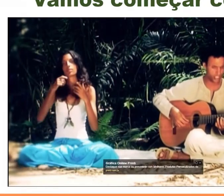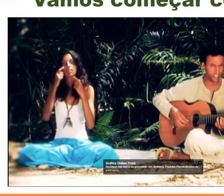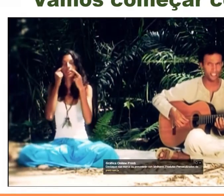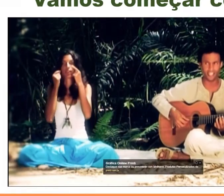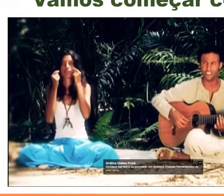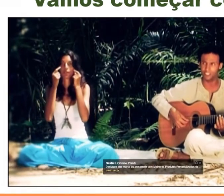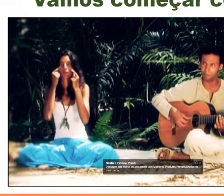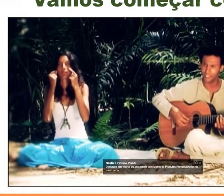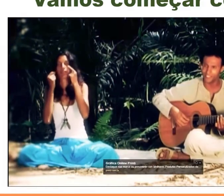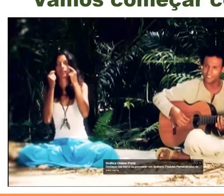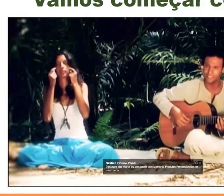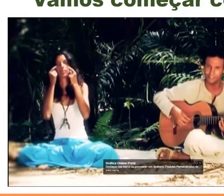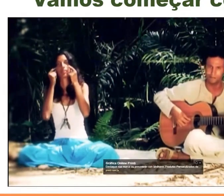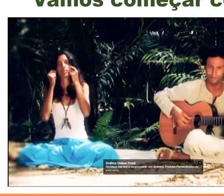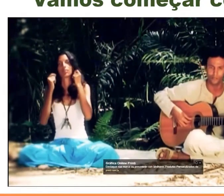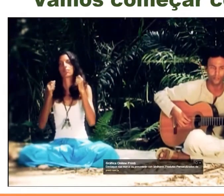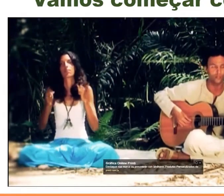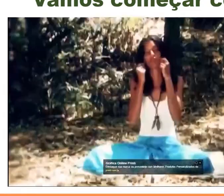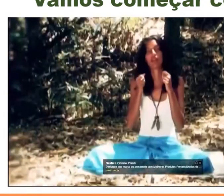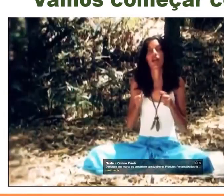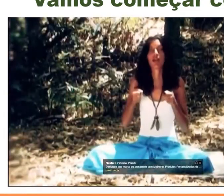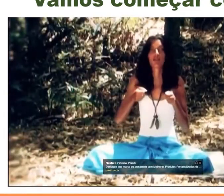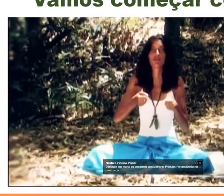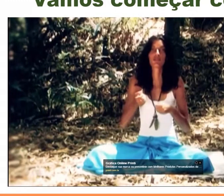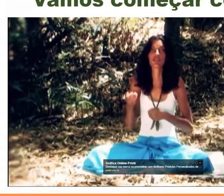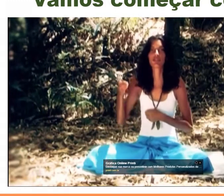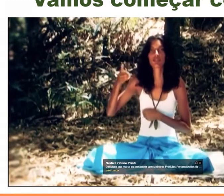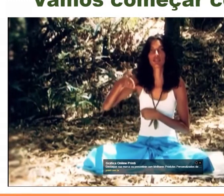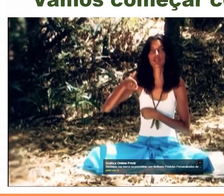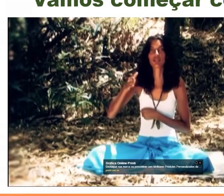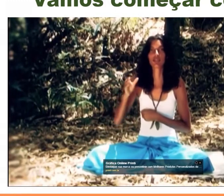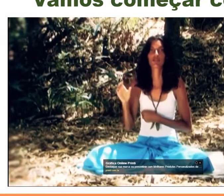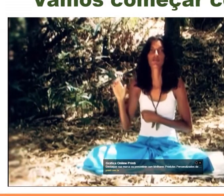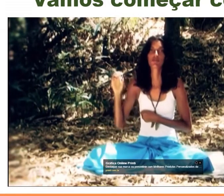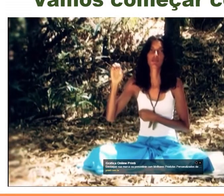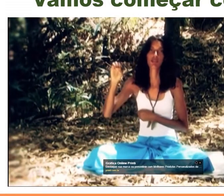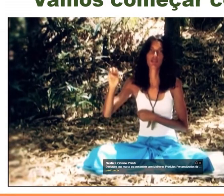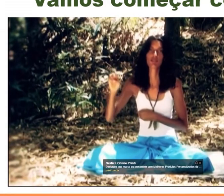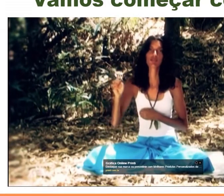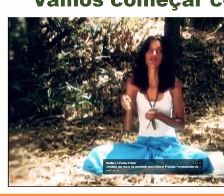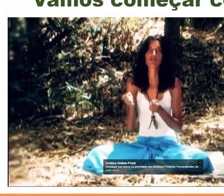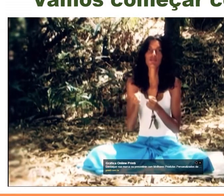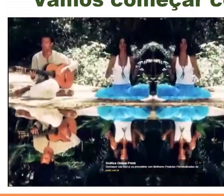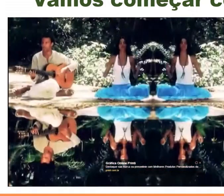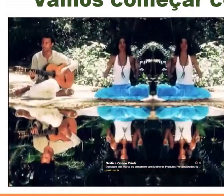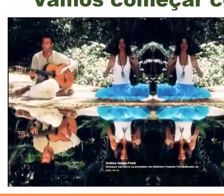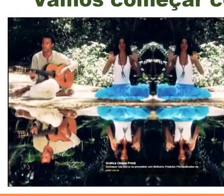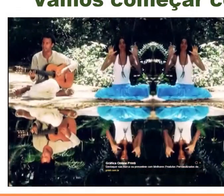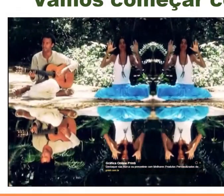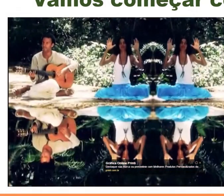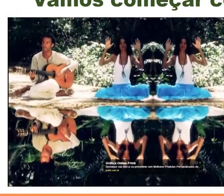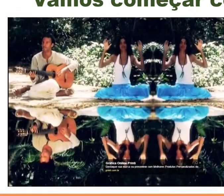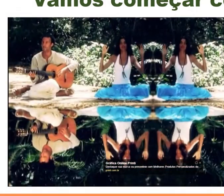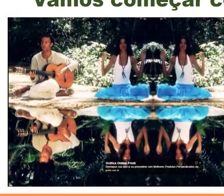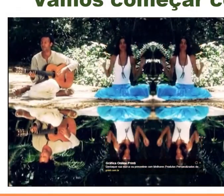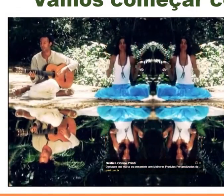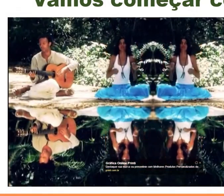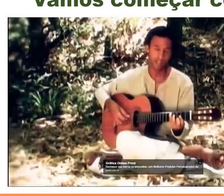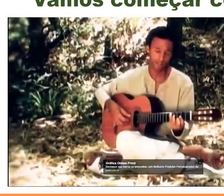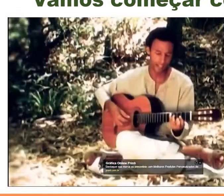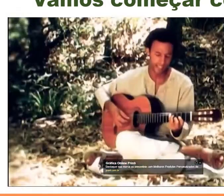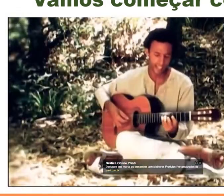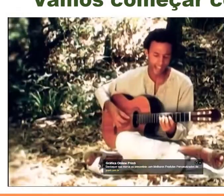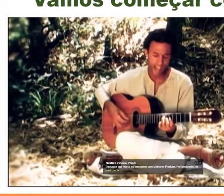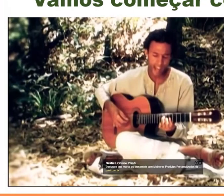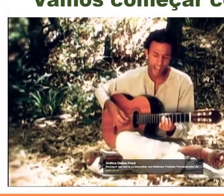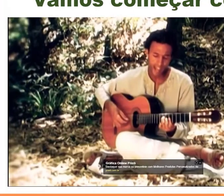gotinha de pranto A cura chega nos meandros dos encantos